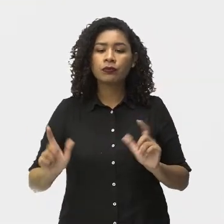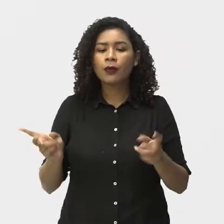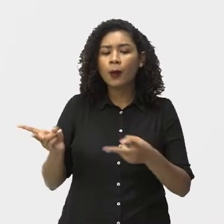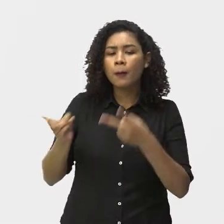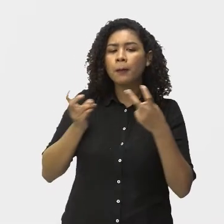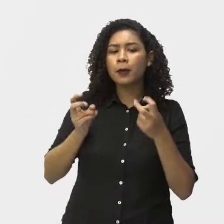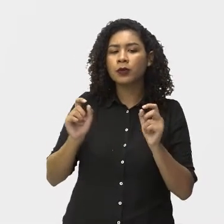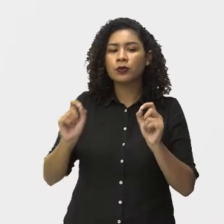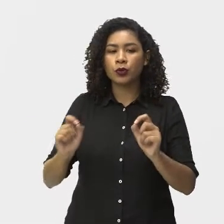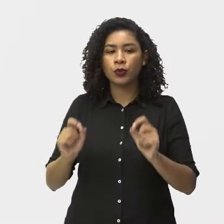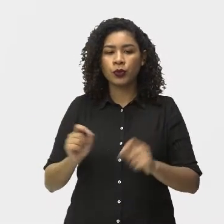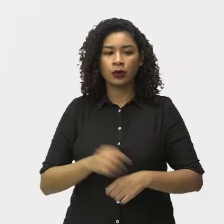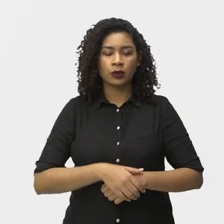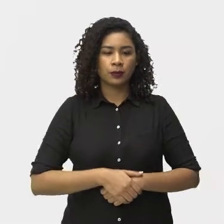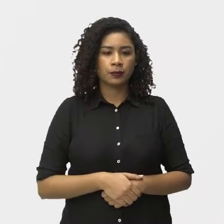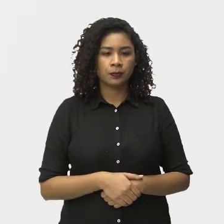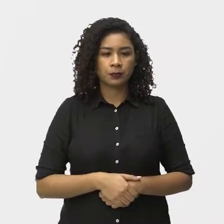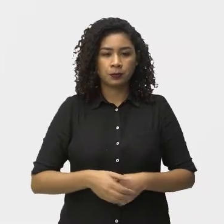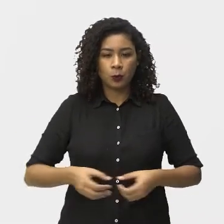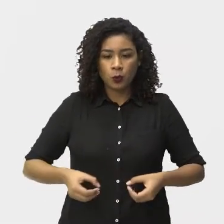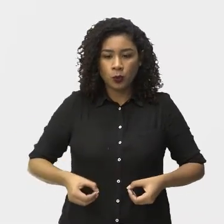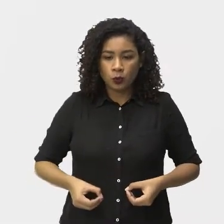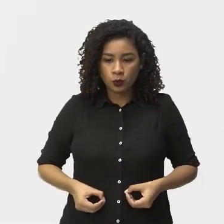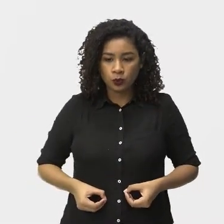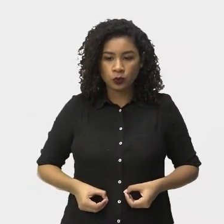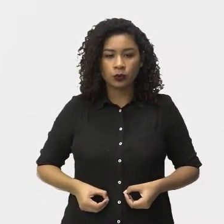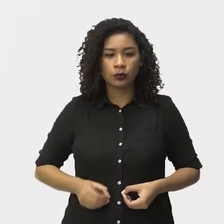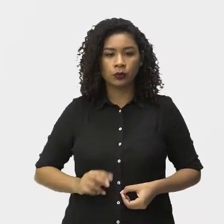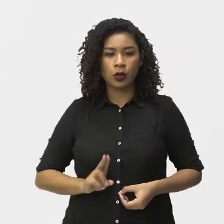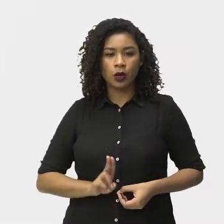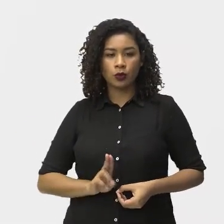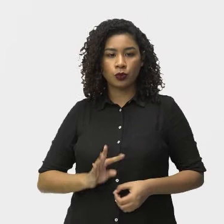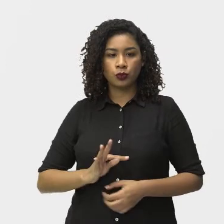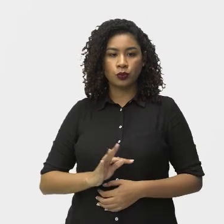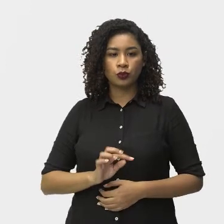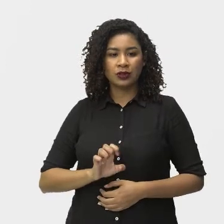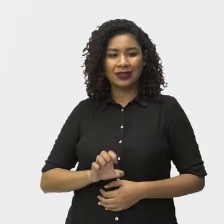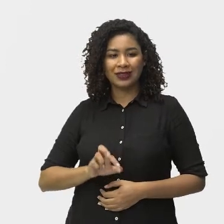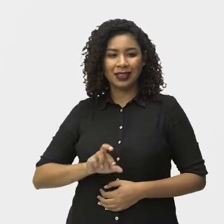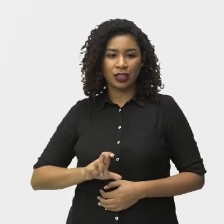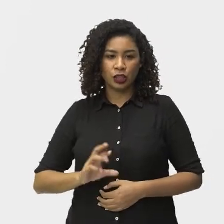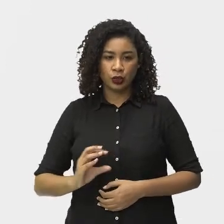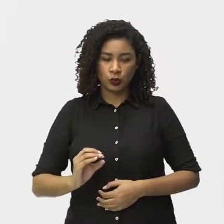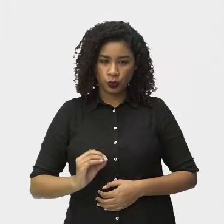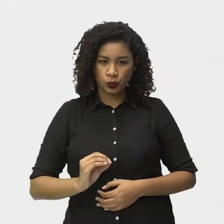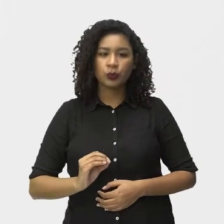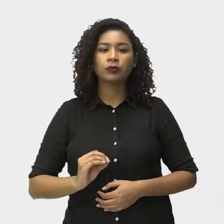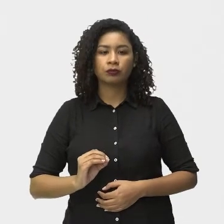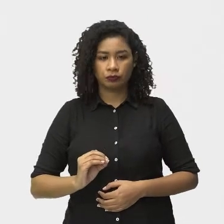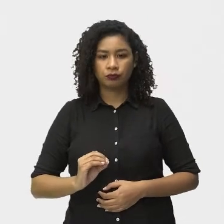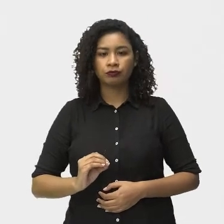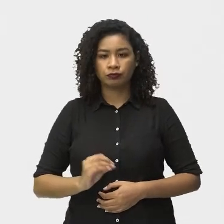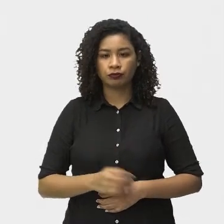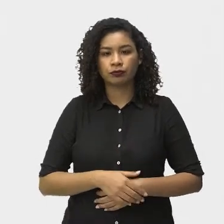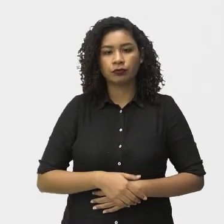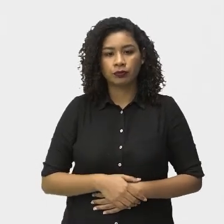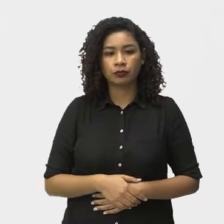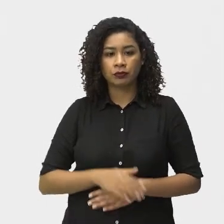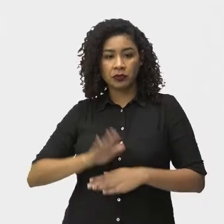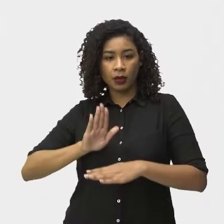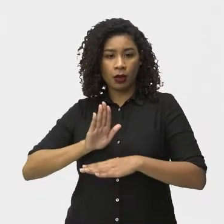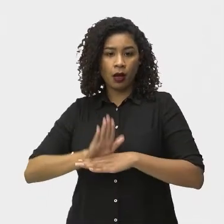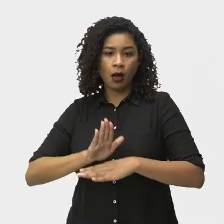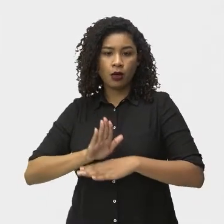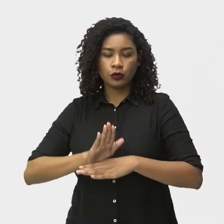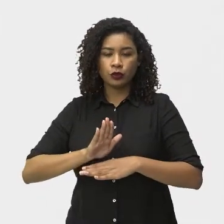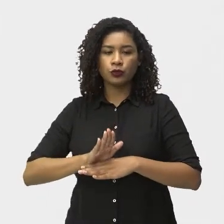observa o útero, que é um órgão que recepciona o ovo ou o zigoto e proporciona o seu desenvolvimento durante o